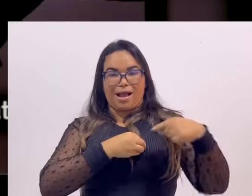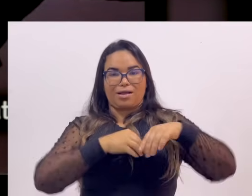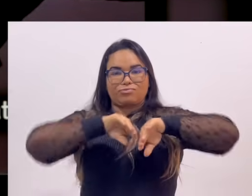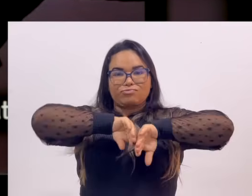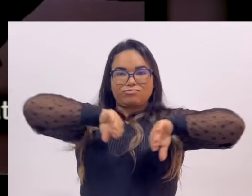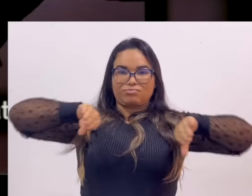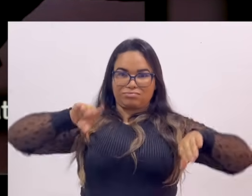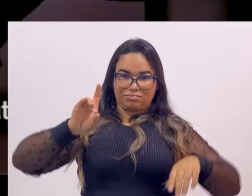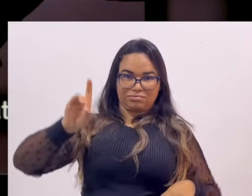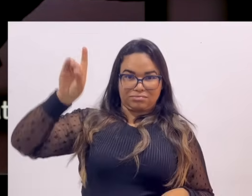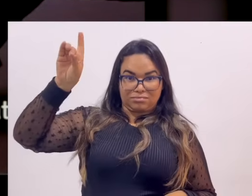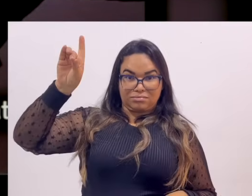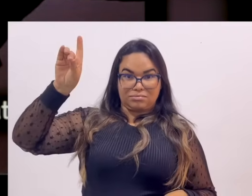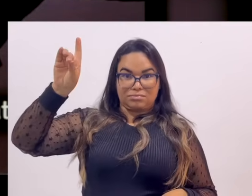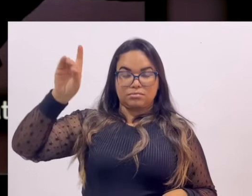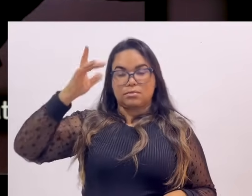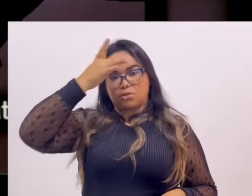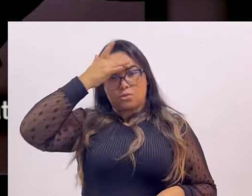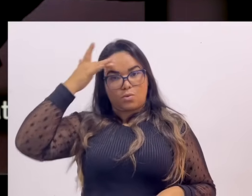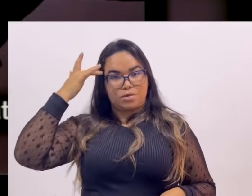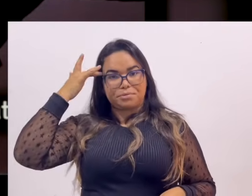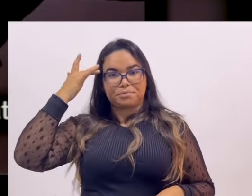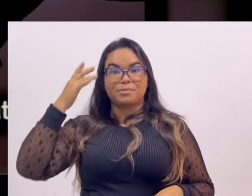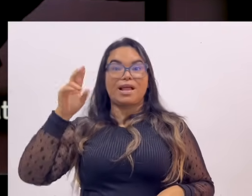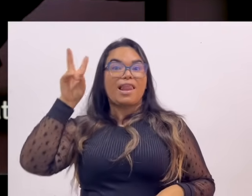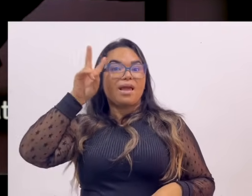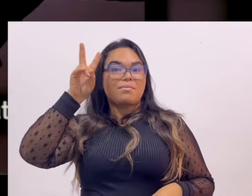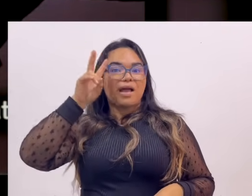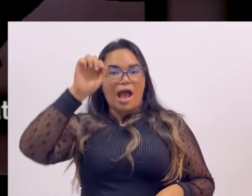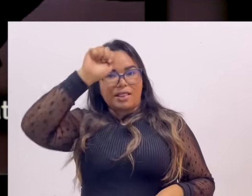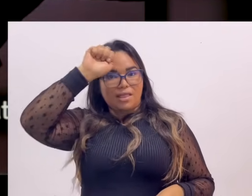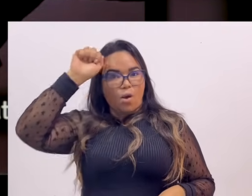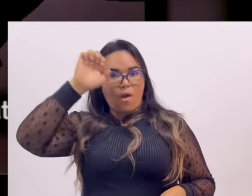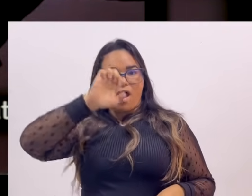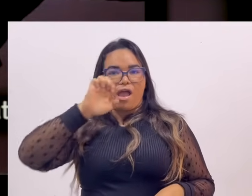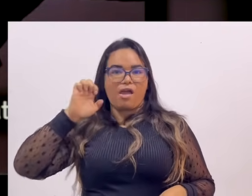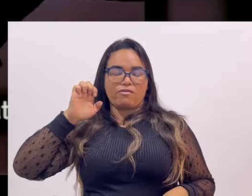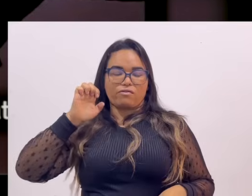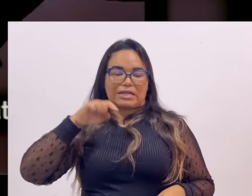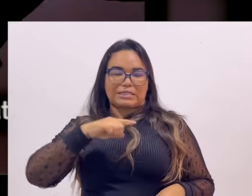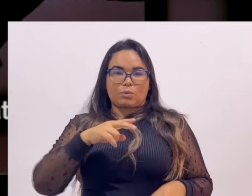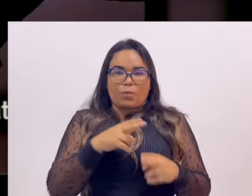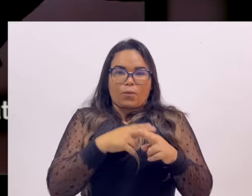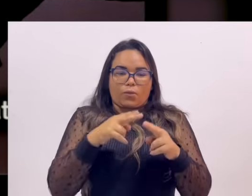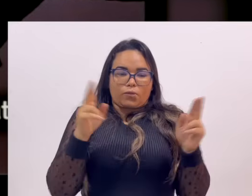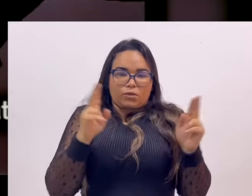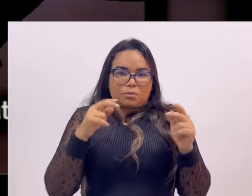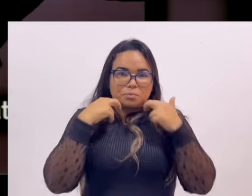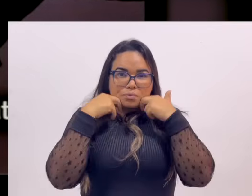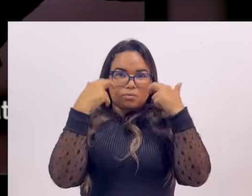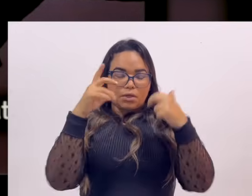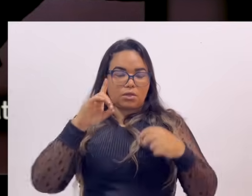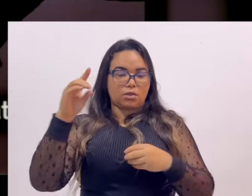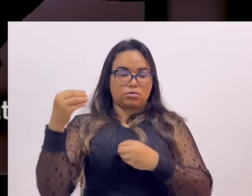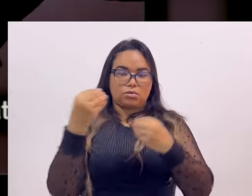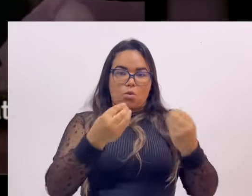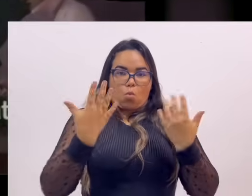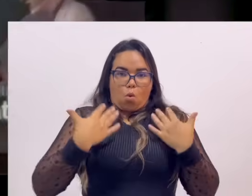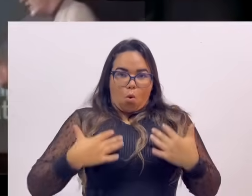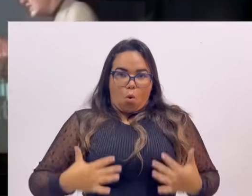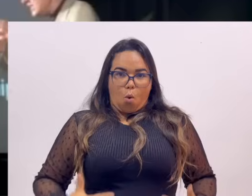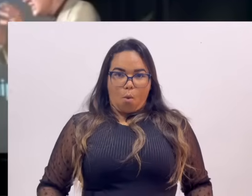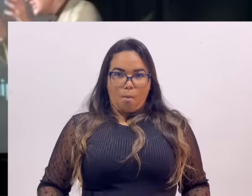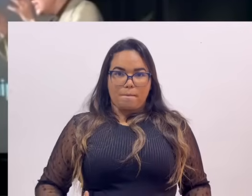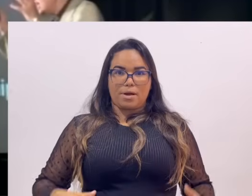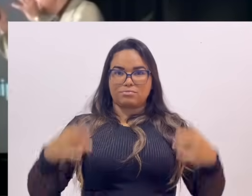relação e Deus fez para Adão e para sua mulher túnicas de pele. para vesti-los. Gênesis 3, versículo